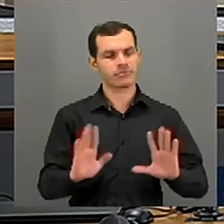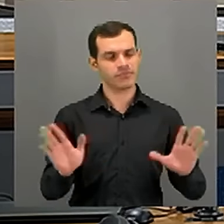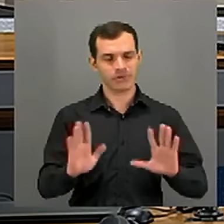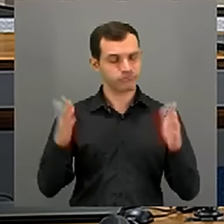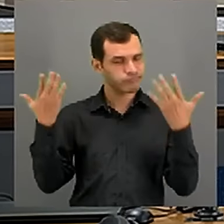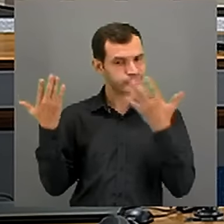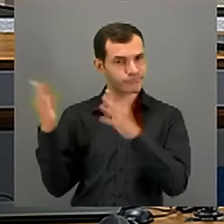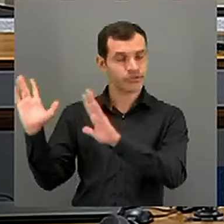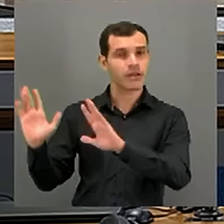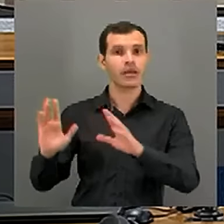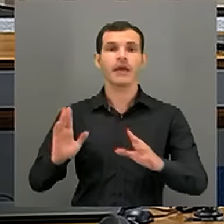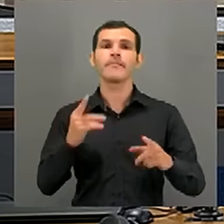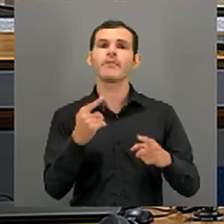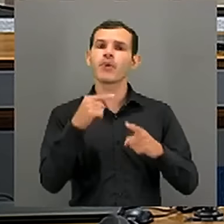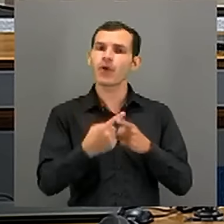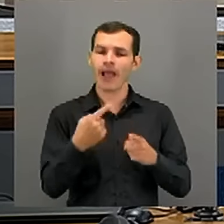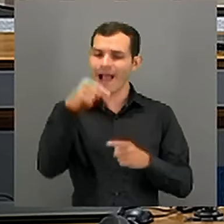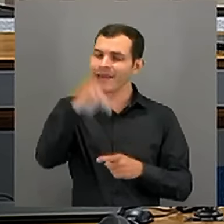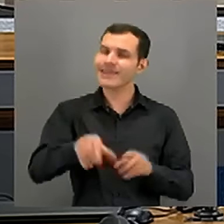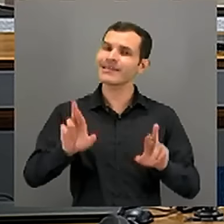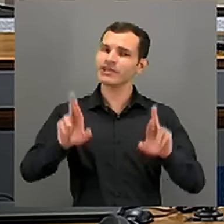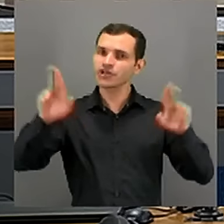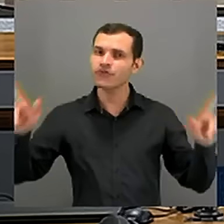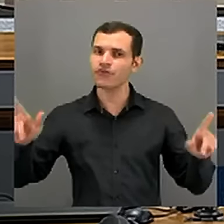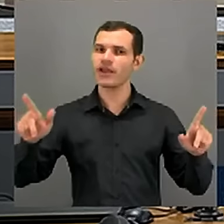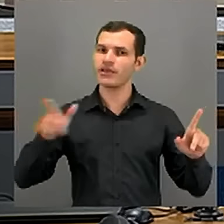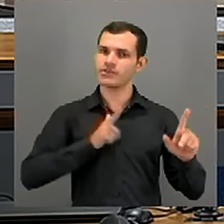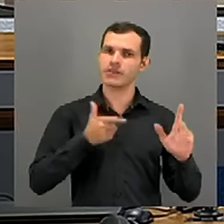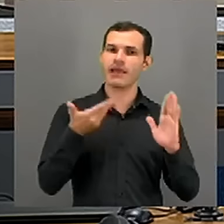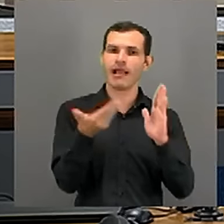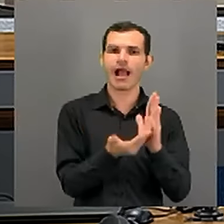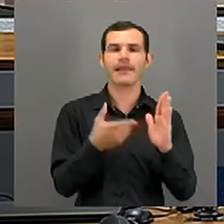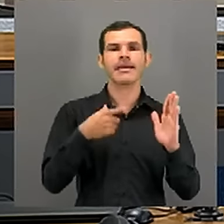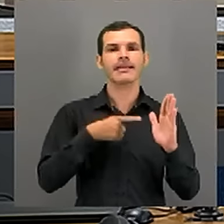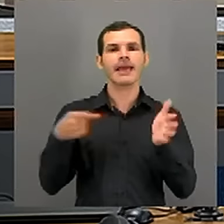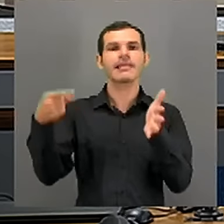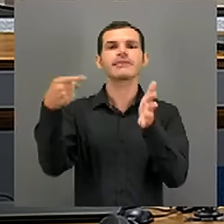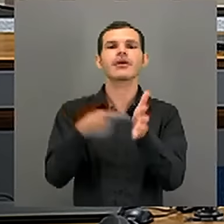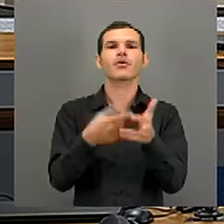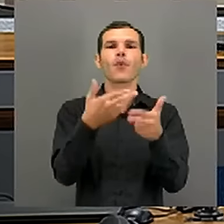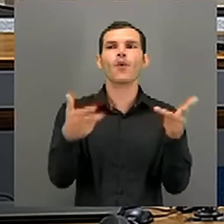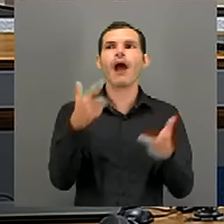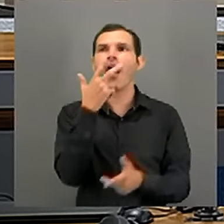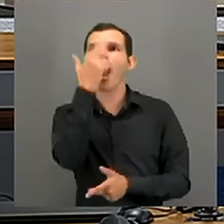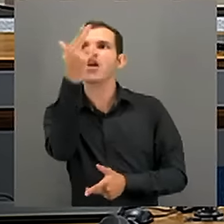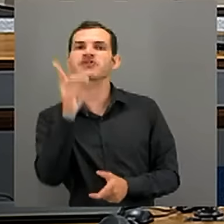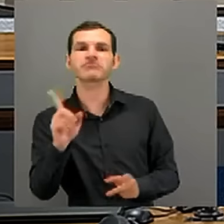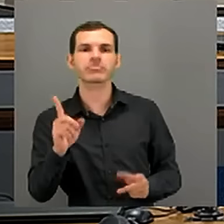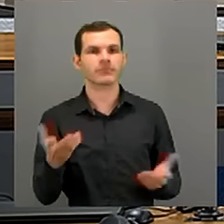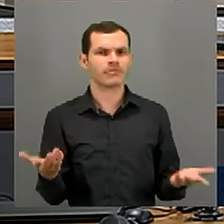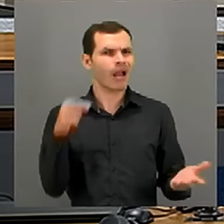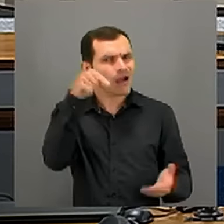não estão lidando com a Câmara dos Deputados, que terminou uma CPI com denúncia até de achar que não. Aqui não.